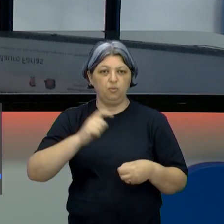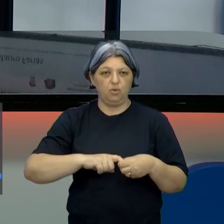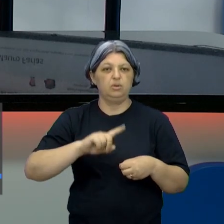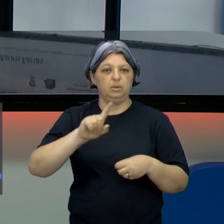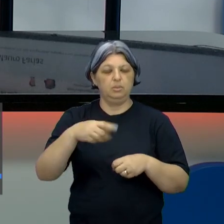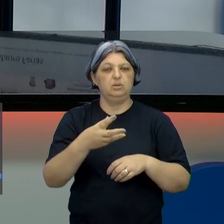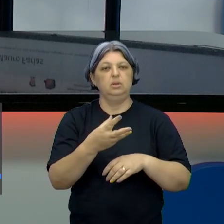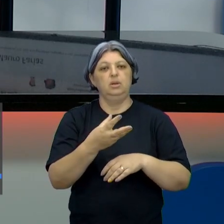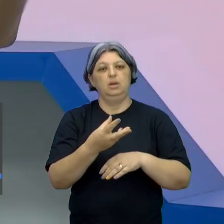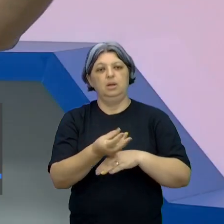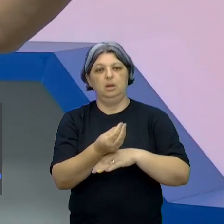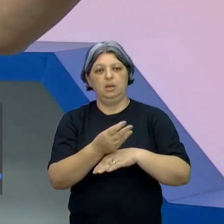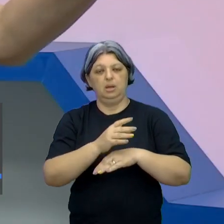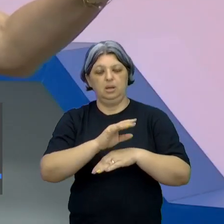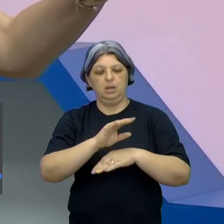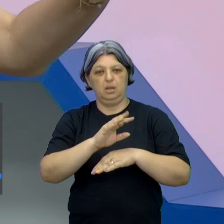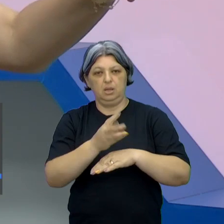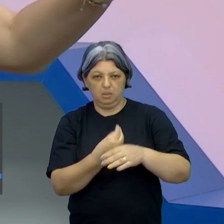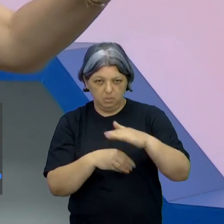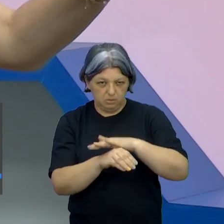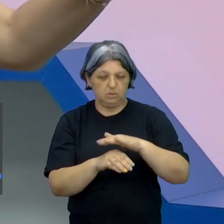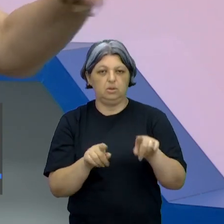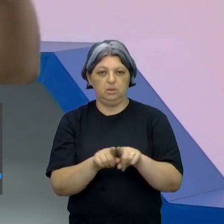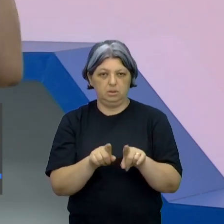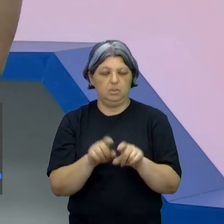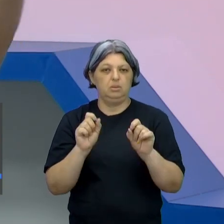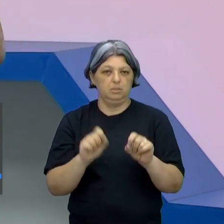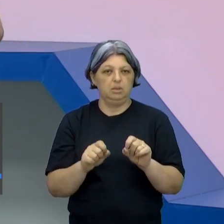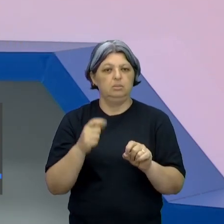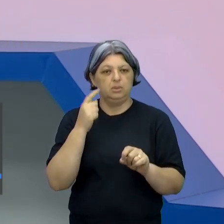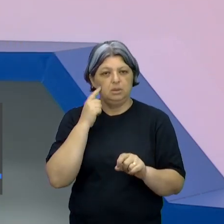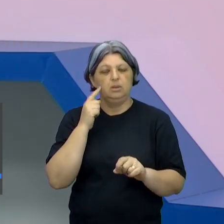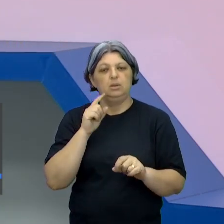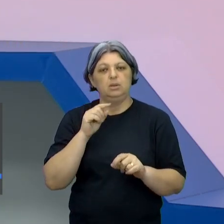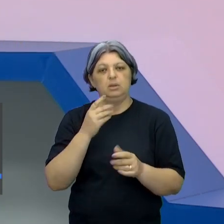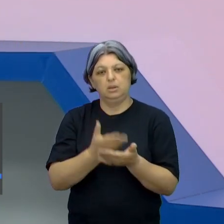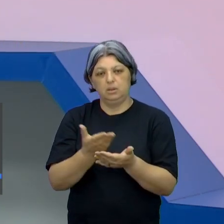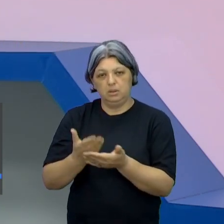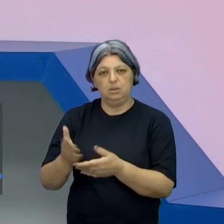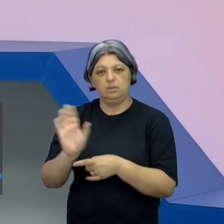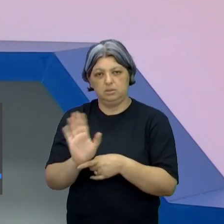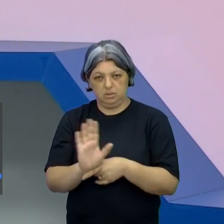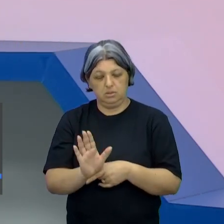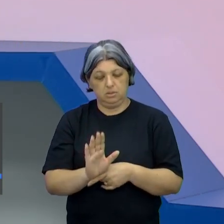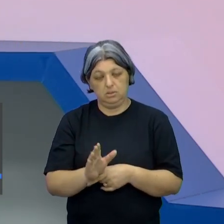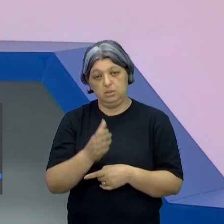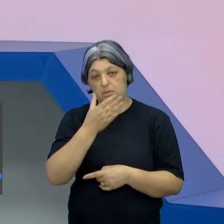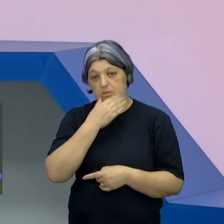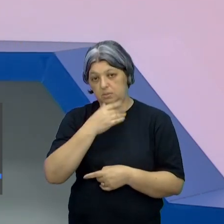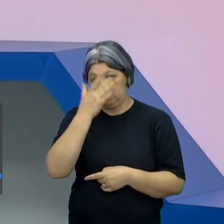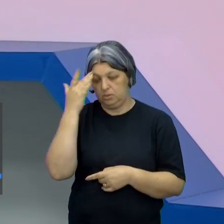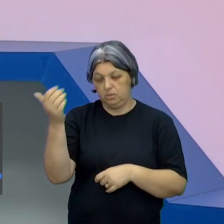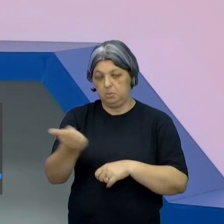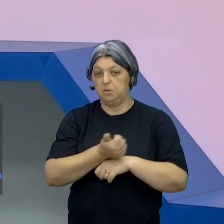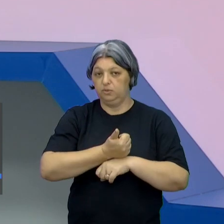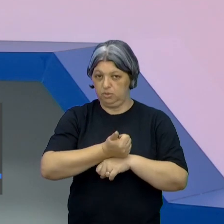Exatamente esse exemplo no cinema dos ensaios foi dado pelo lutador, né, que é